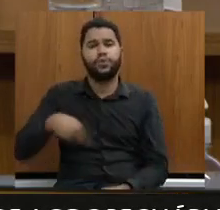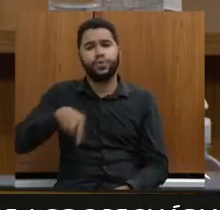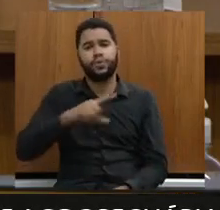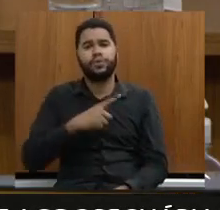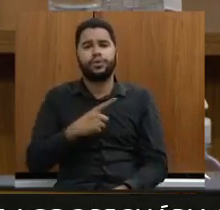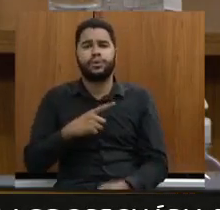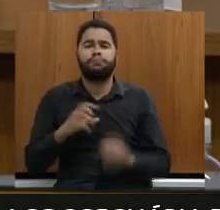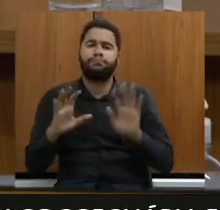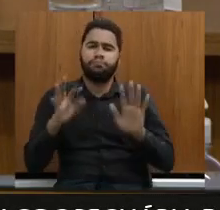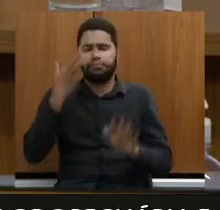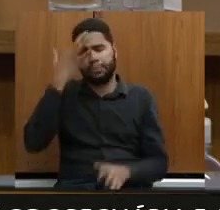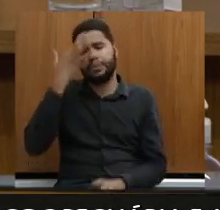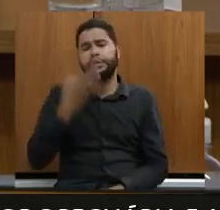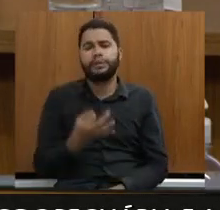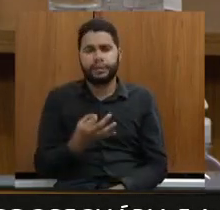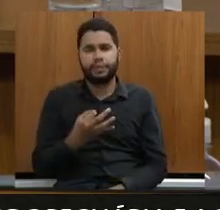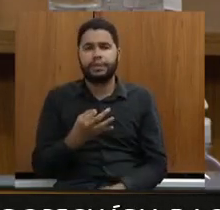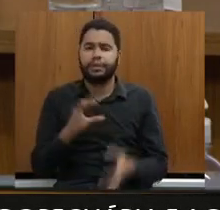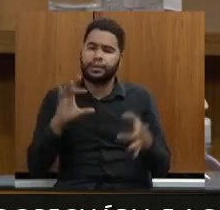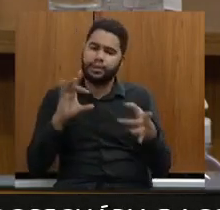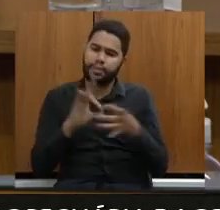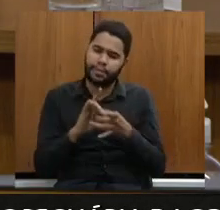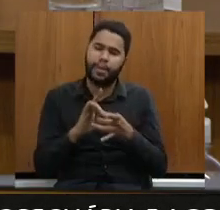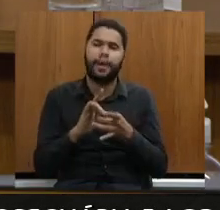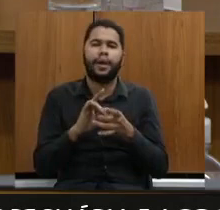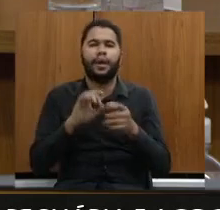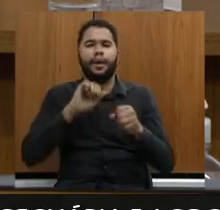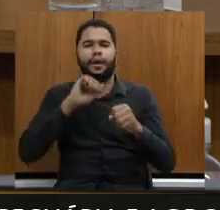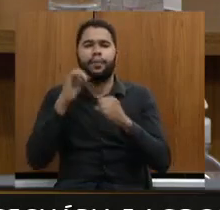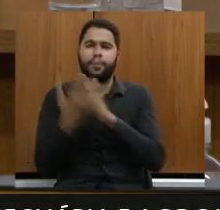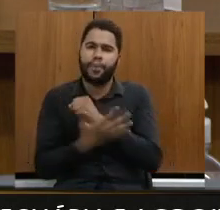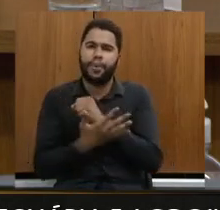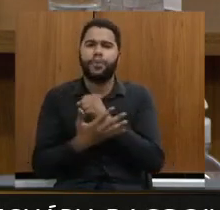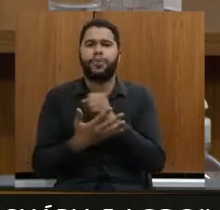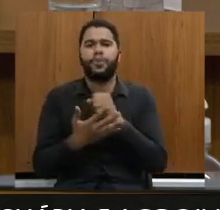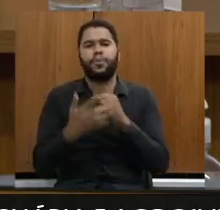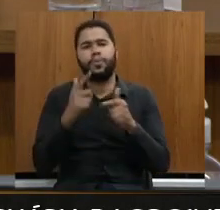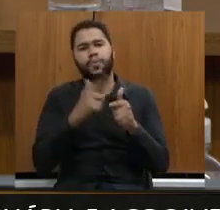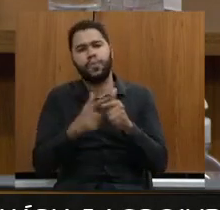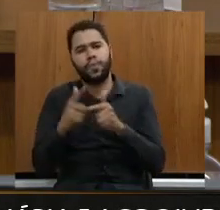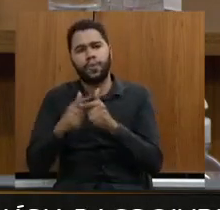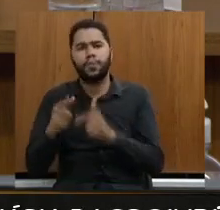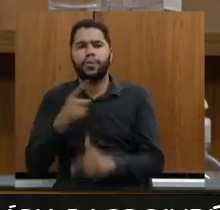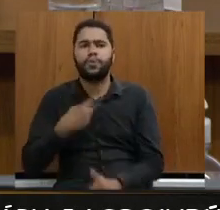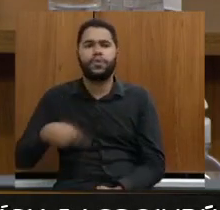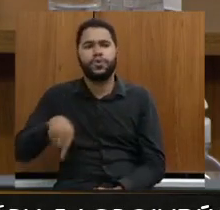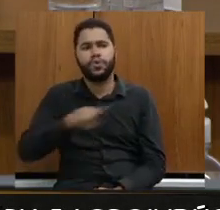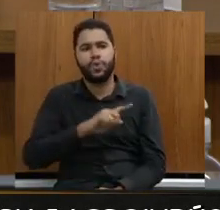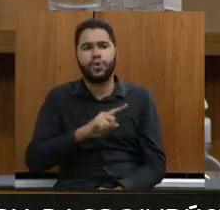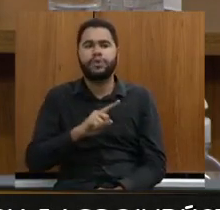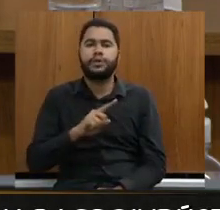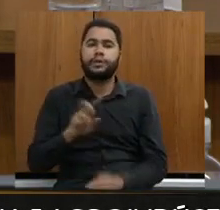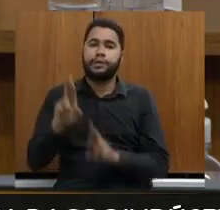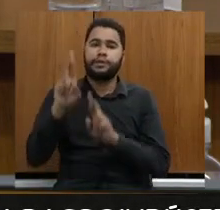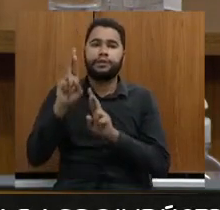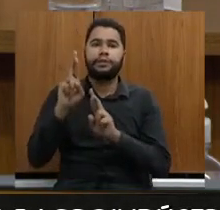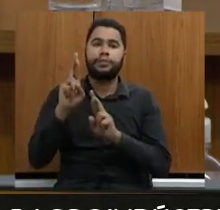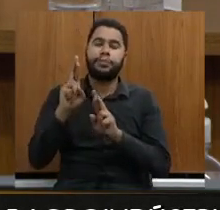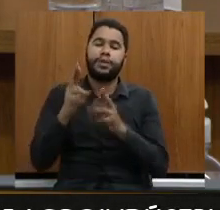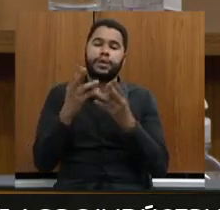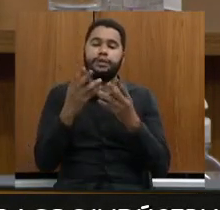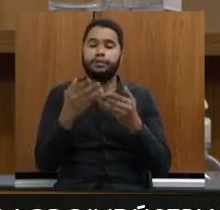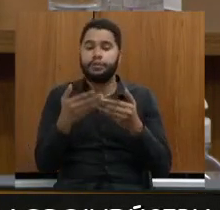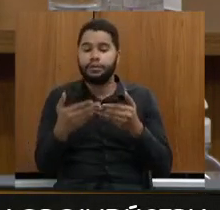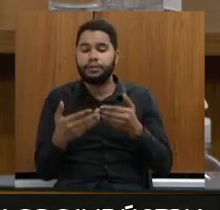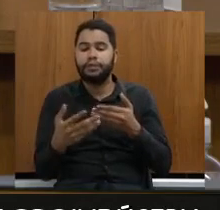mas a gente entende que aliada à pandemia a problemas logísticos que nós estamos tentos esperança que seja transitório